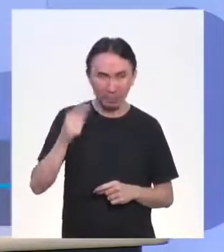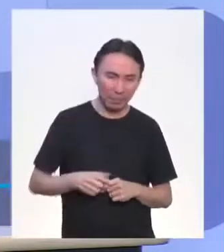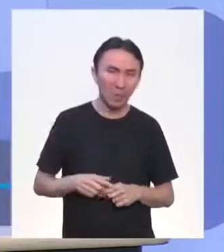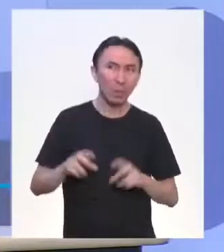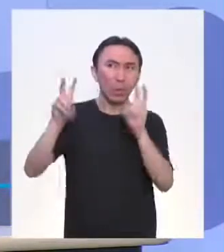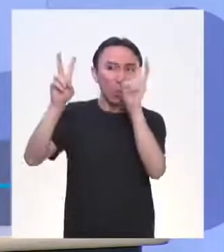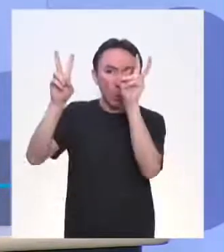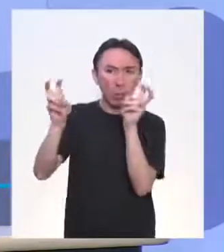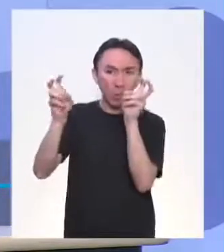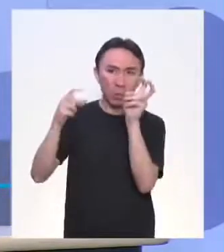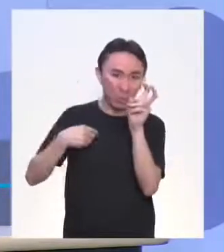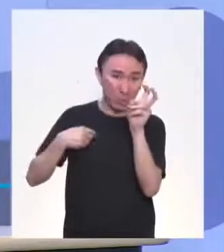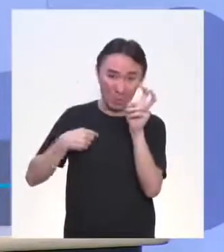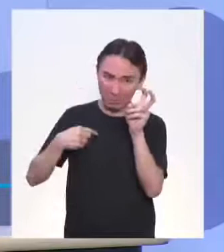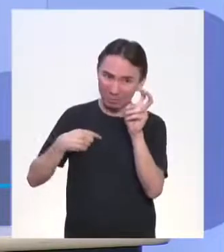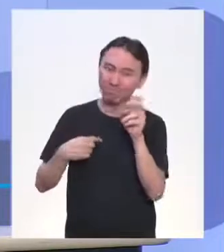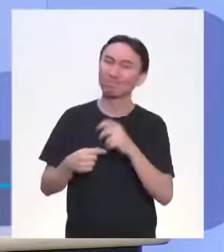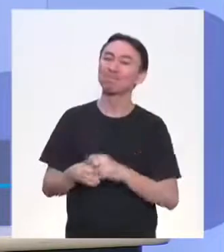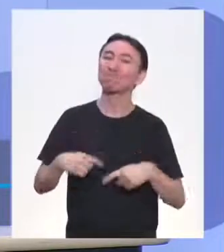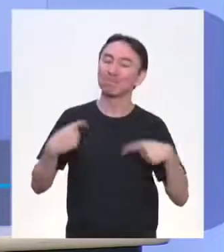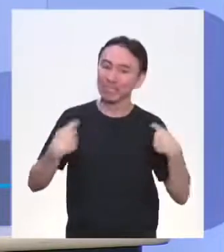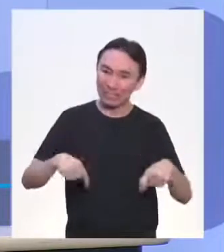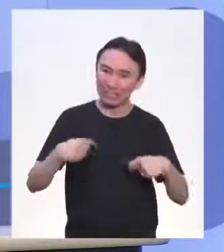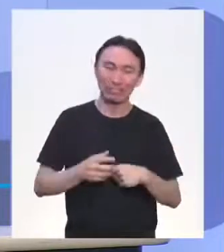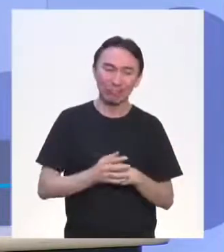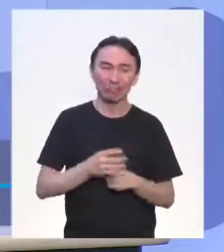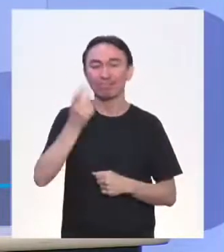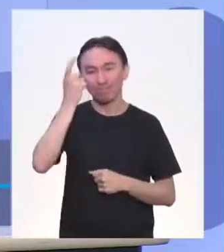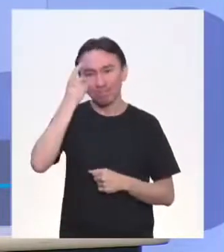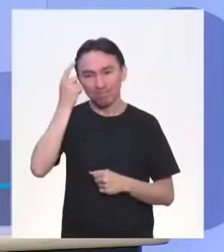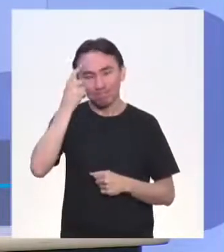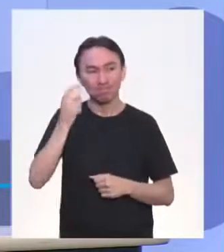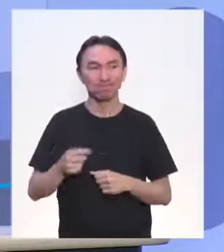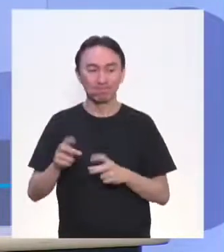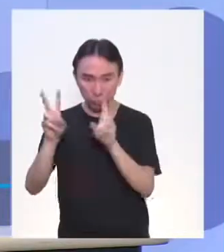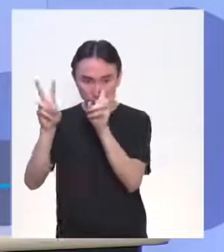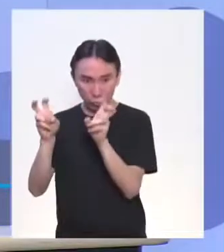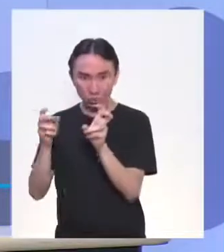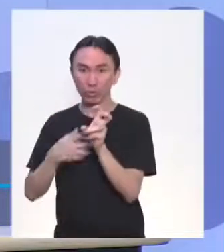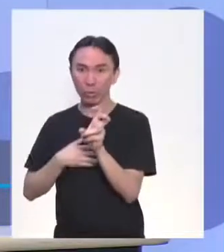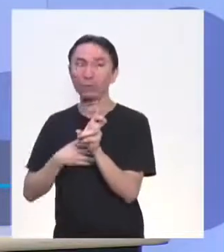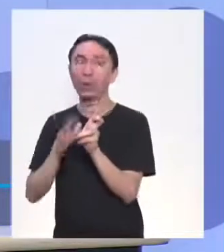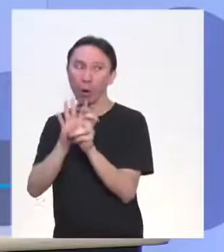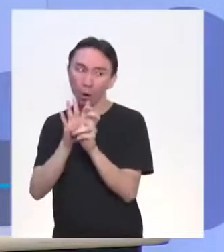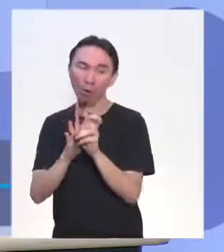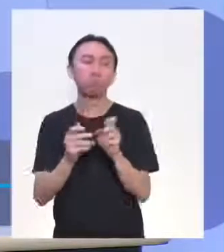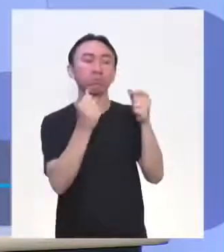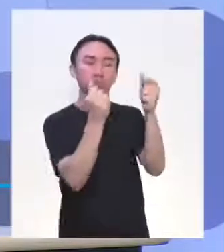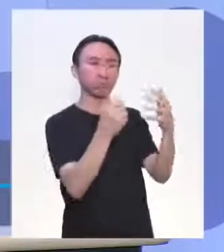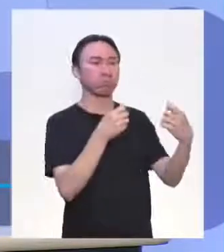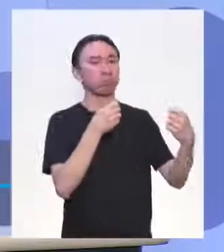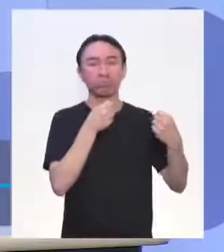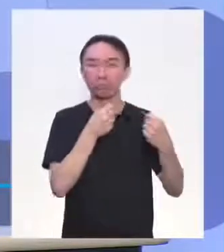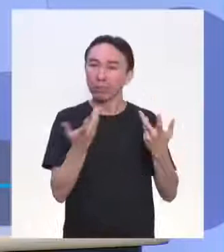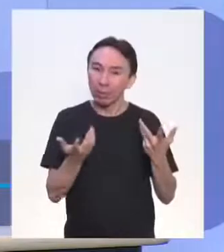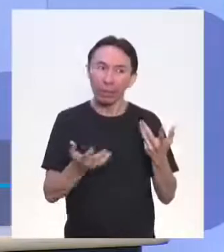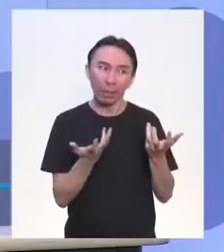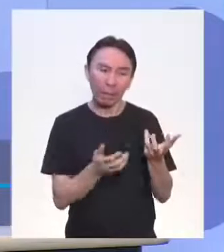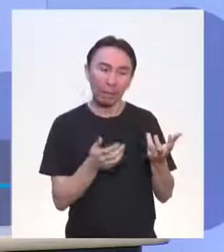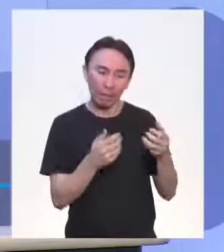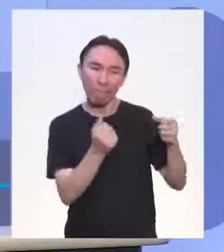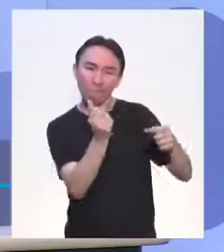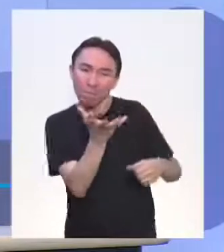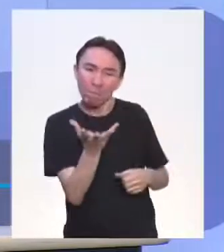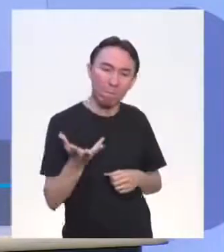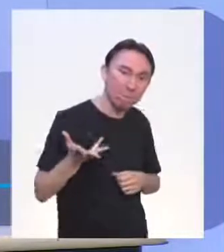eu preciso defender aquele assunto, é porque eu vou precisar convencer o outro daquilo que estou dizendo,